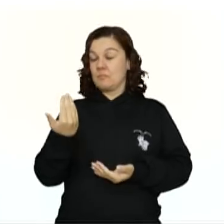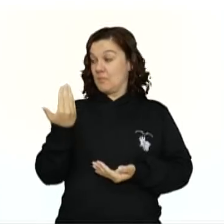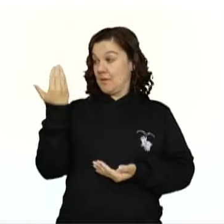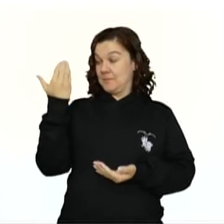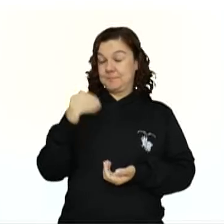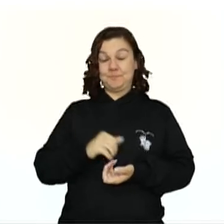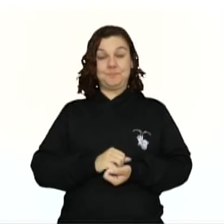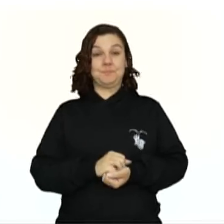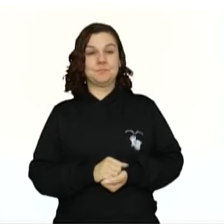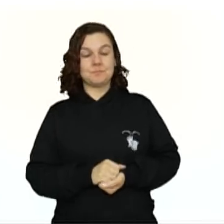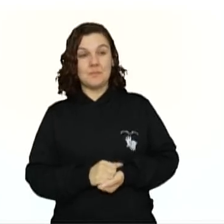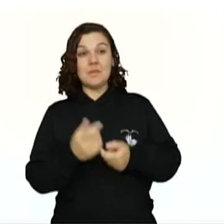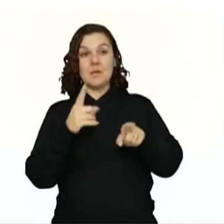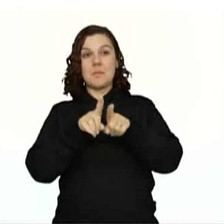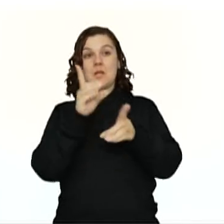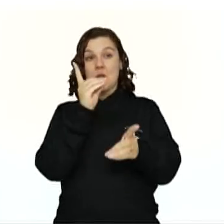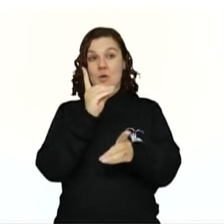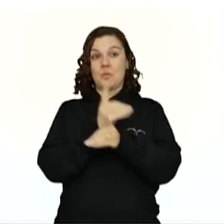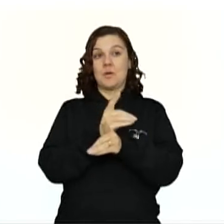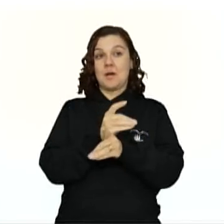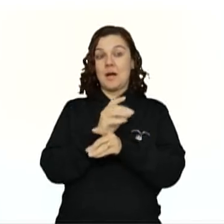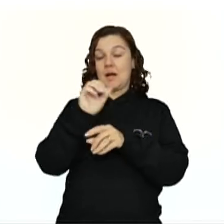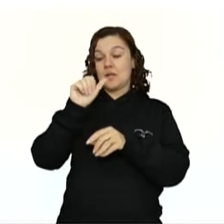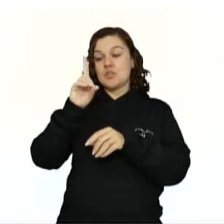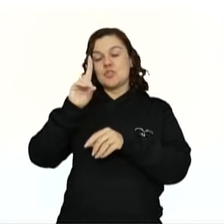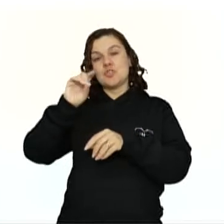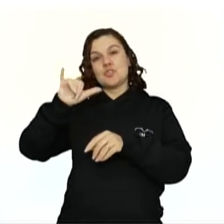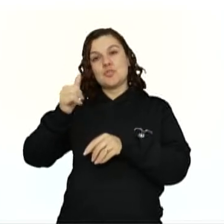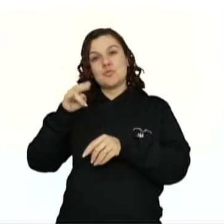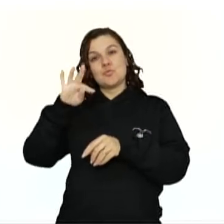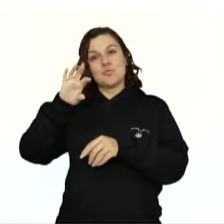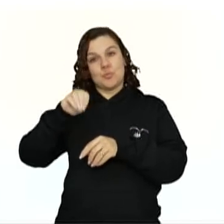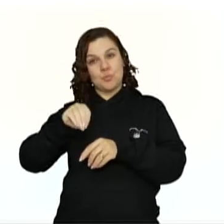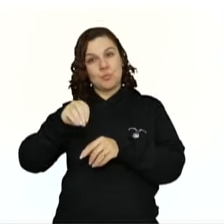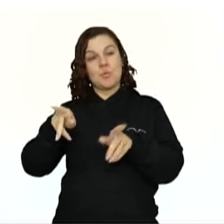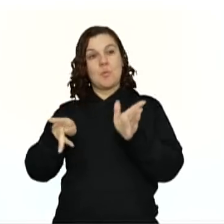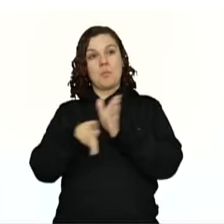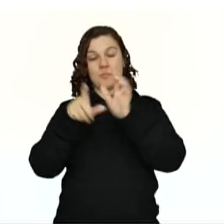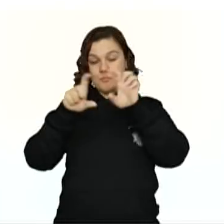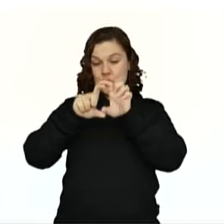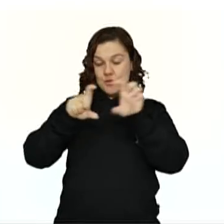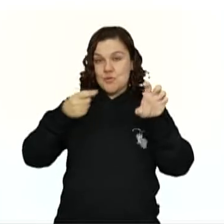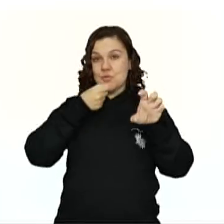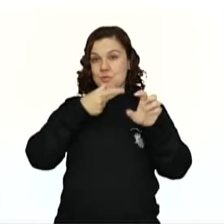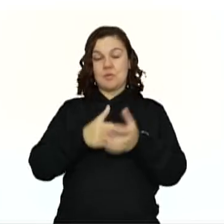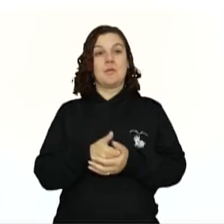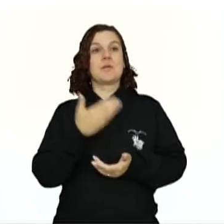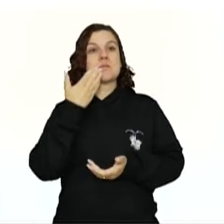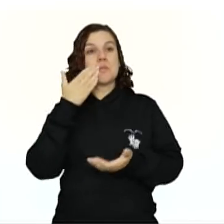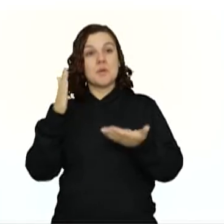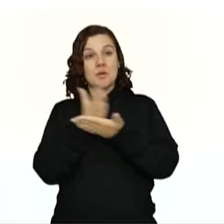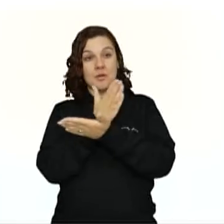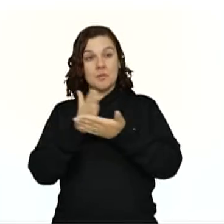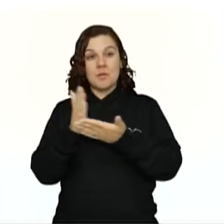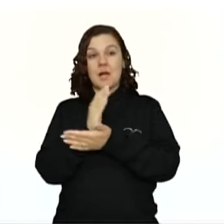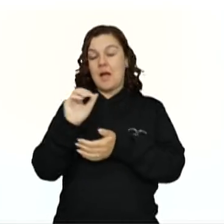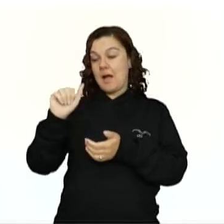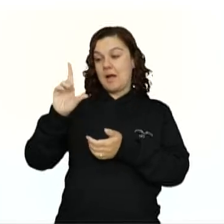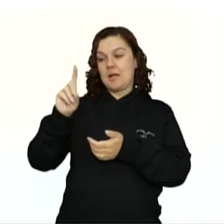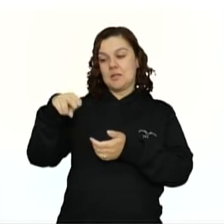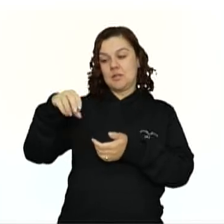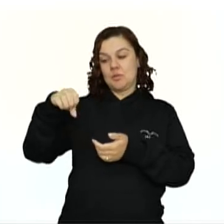adjunto adverbial. Identificar adjuntos adnominais no gênero tirinha, saber diferenciar